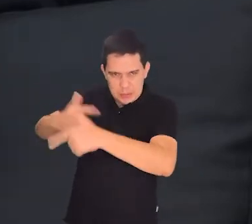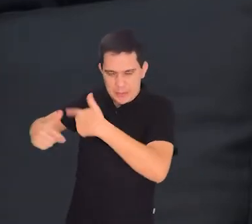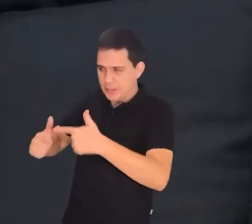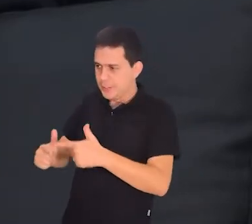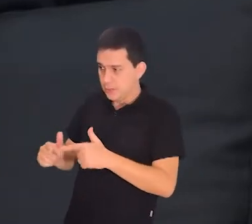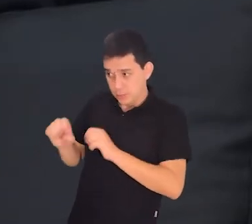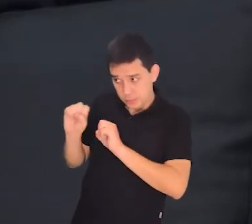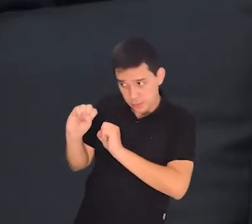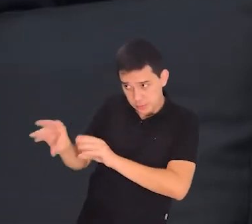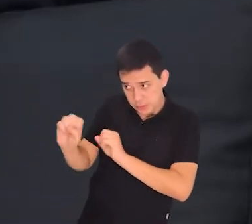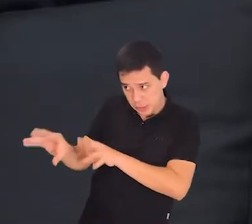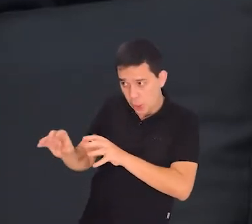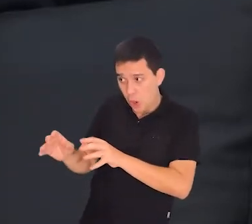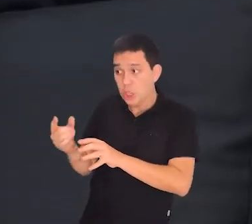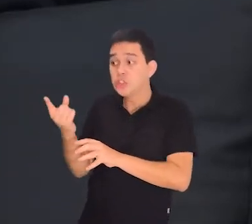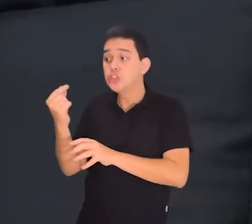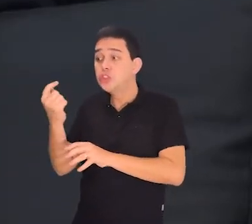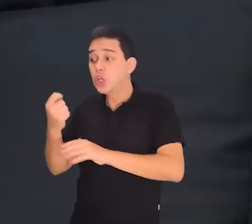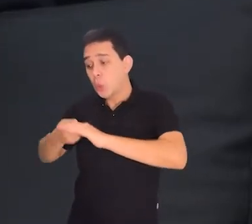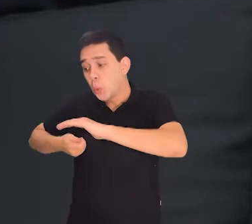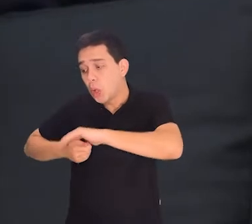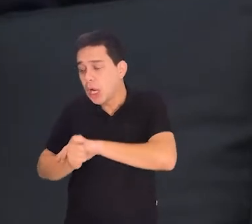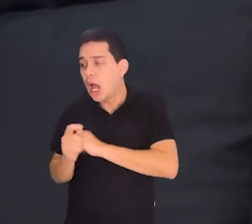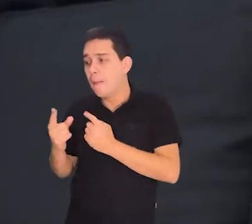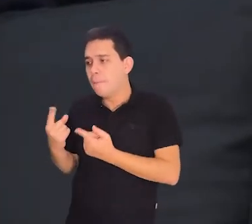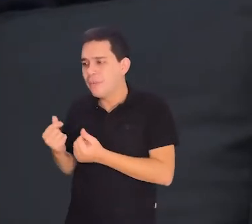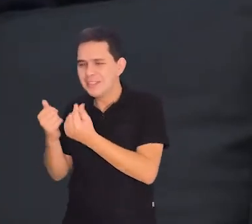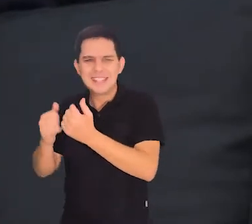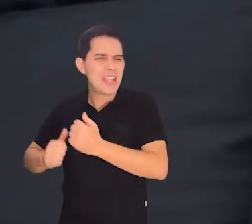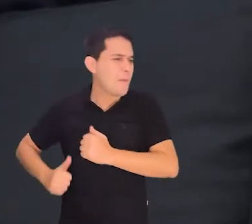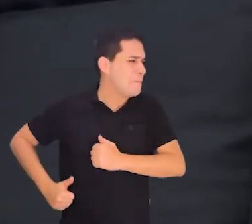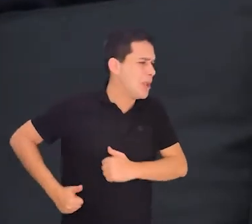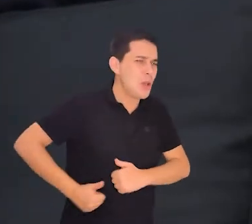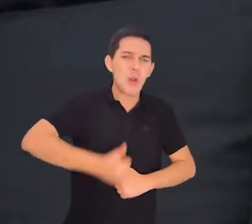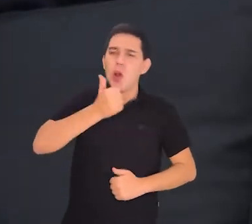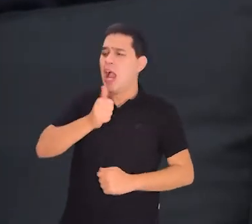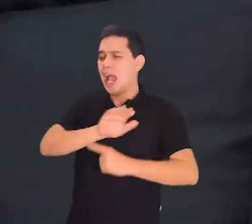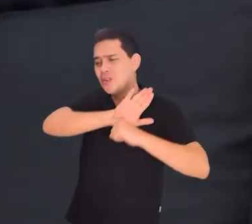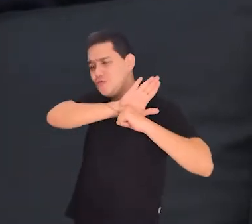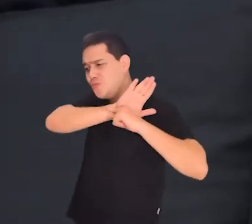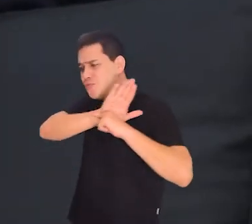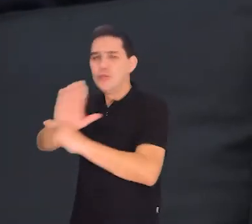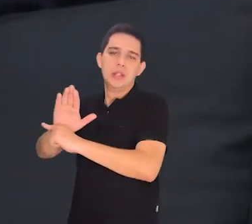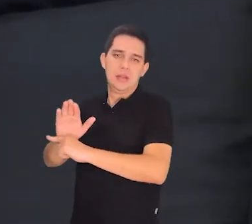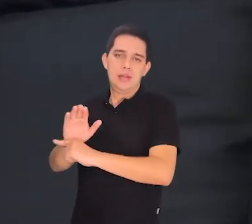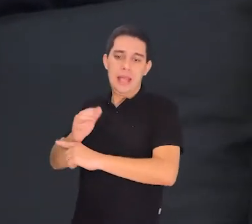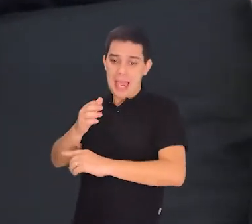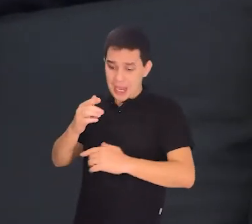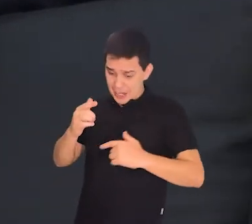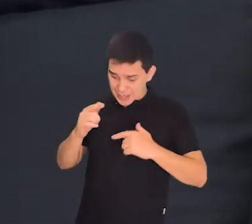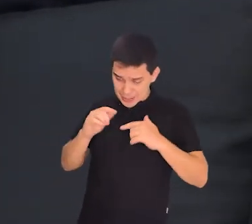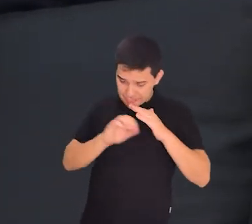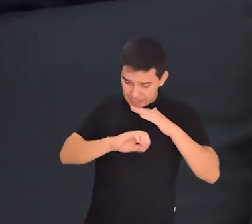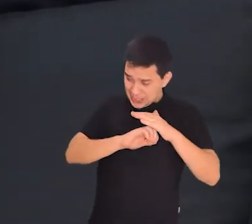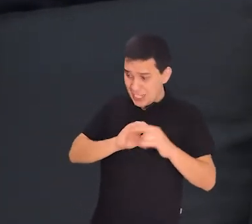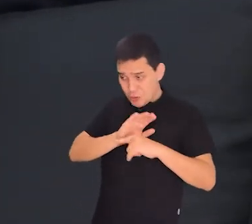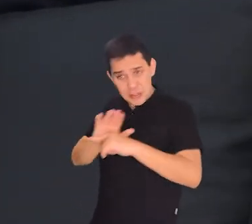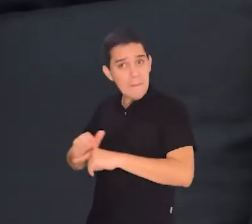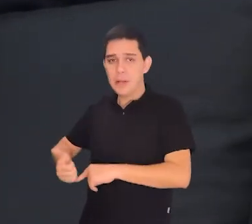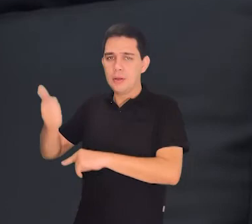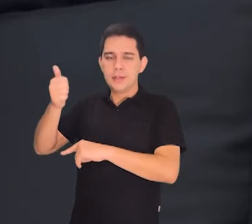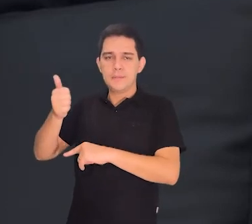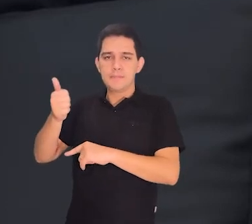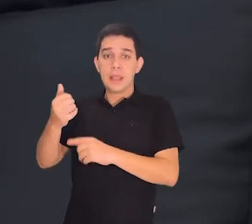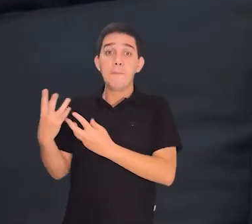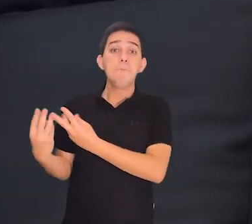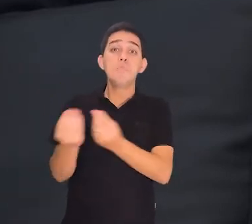à sua educação financeira é talvez o maior benefício que pode ser dado para esse trabalhador. Porque às vezes as pessoas ficam muito preocupadas